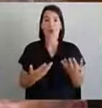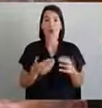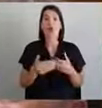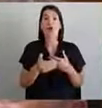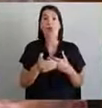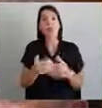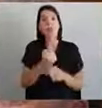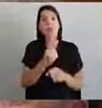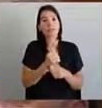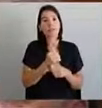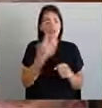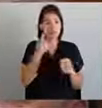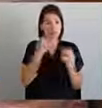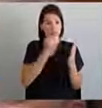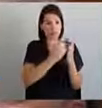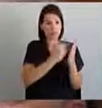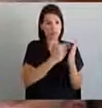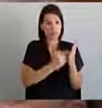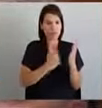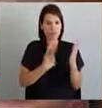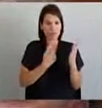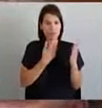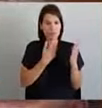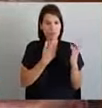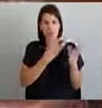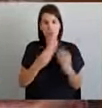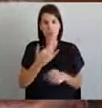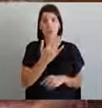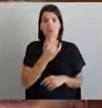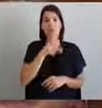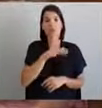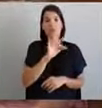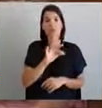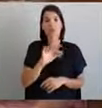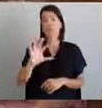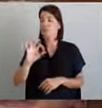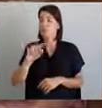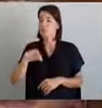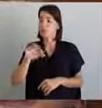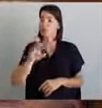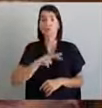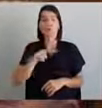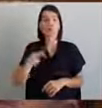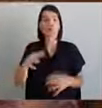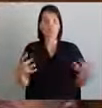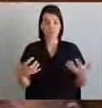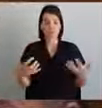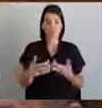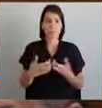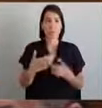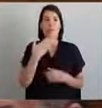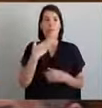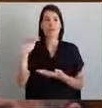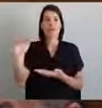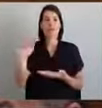somar 2 mais 2, ou, neste caso, 12,4 com 18,8 milhões, e de os cruzar com um empréstimo de valor